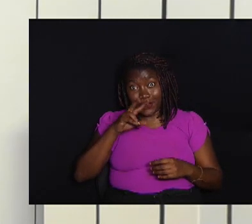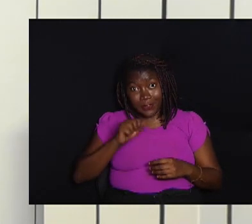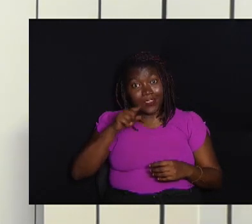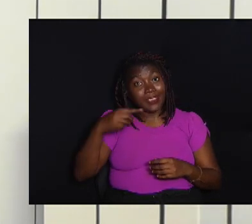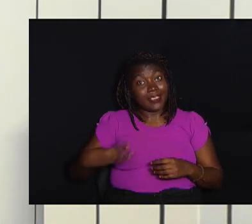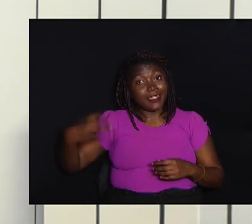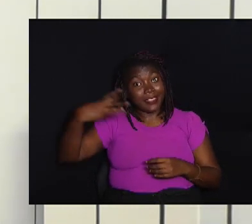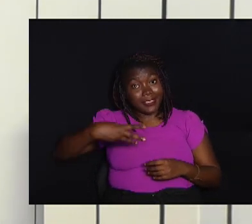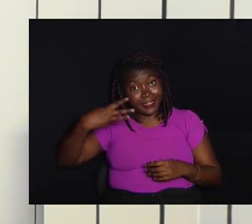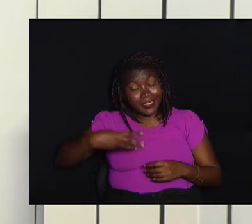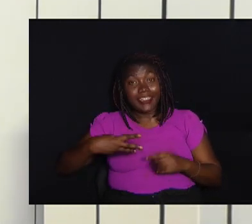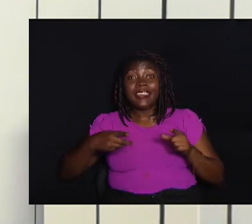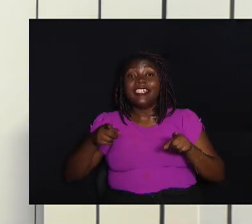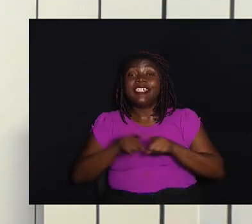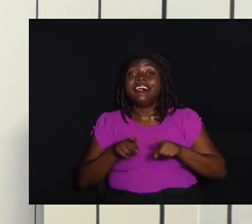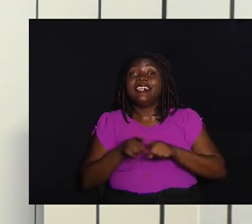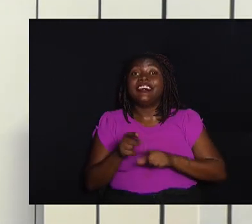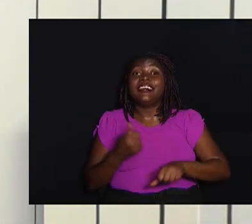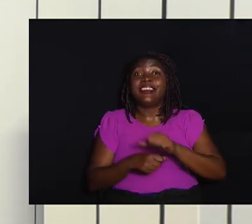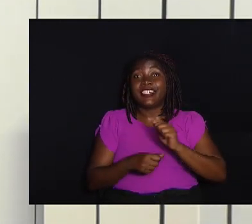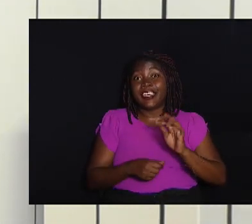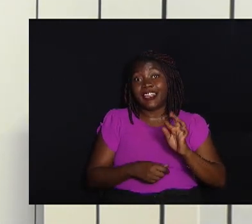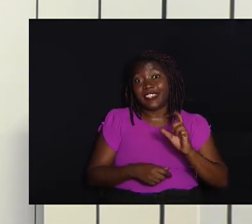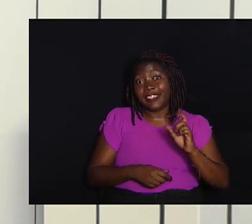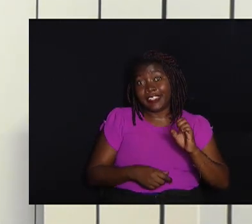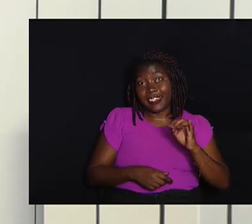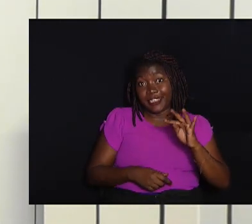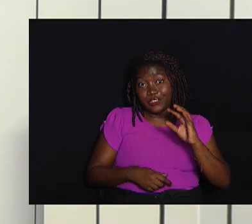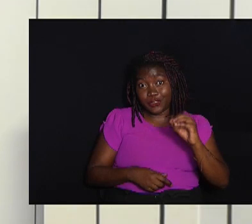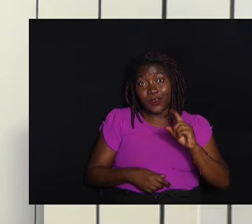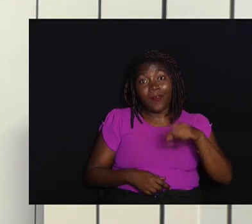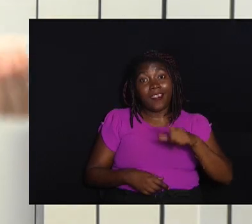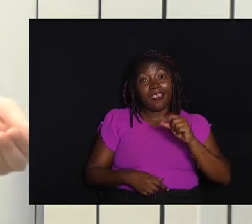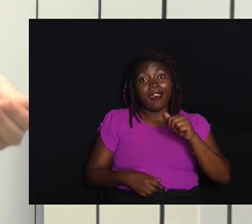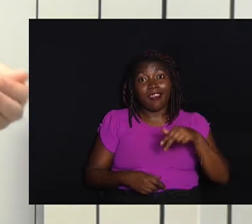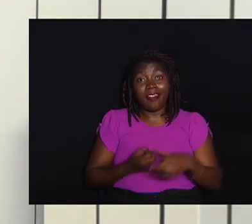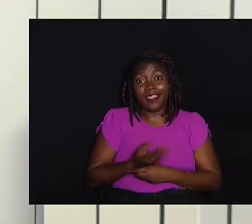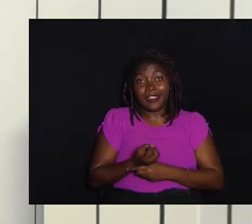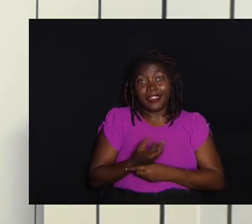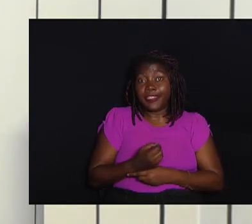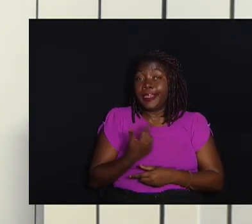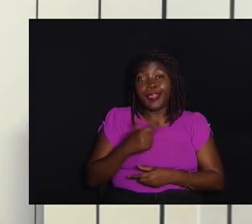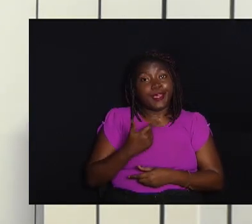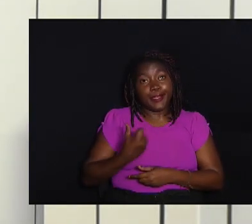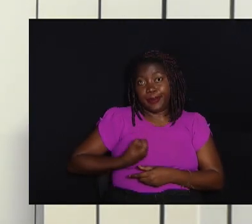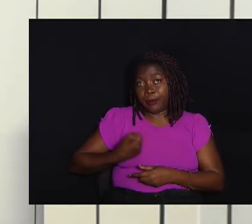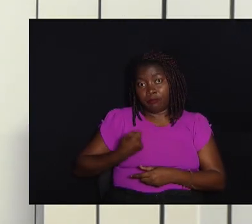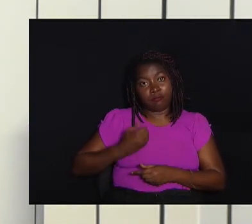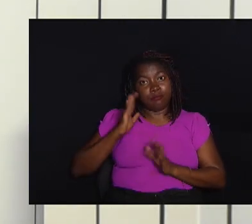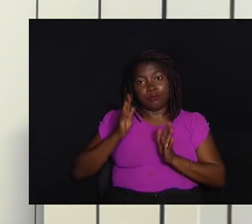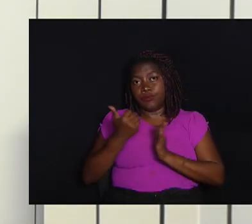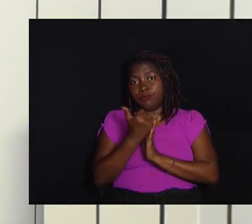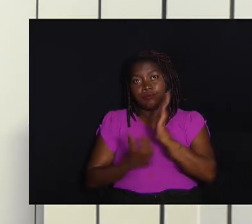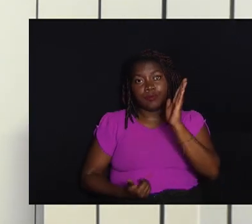o Atlético Gloriense é o lanterna, com nenhum ponto e já eliminado. Na última rodada